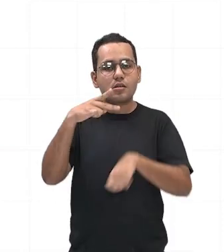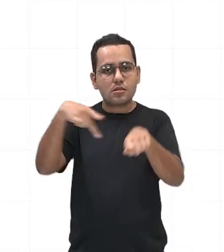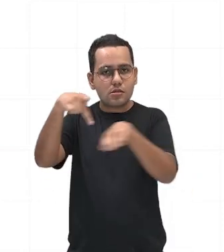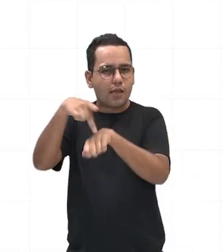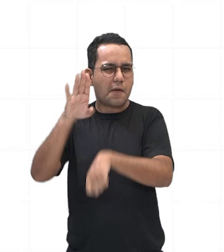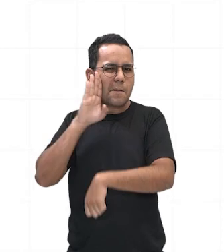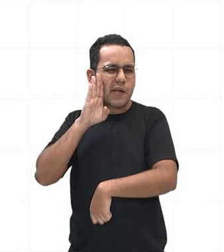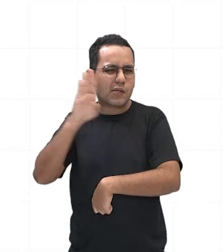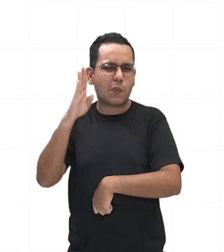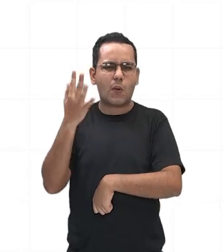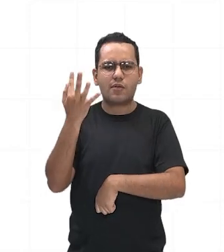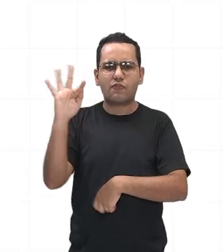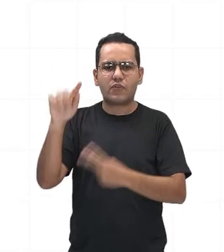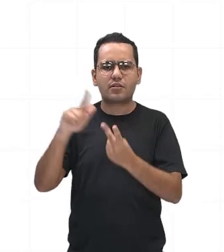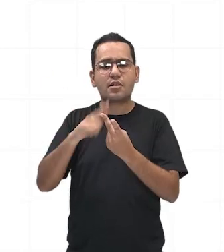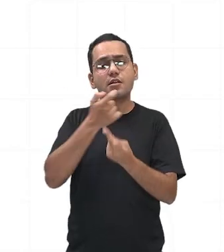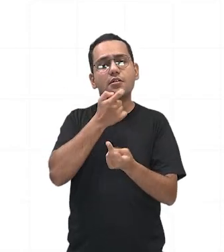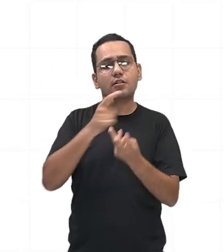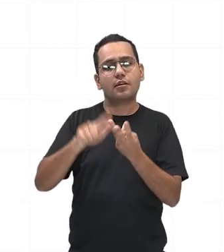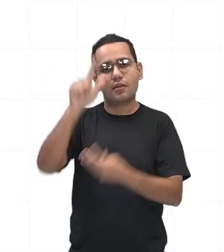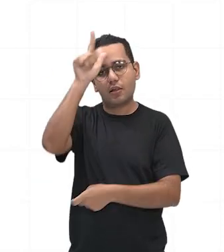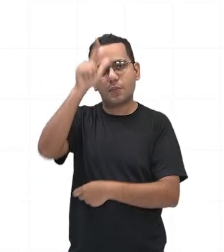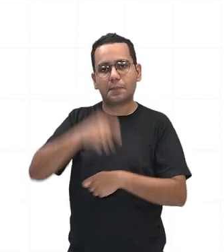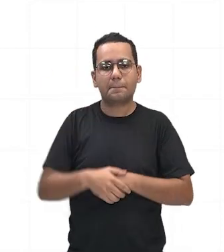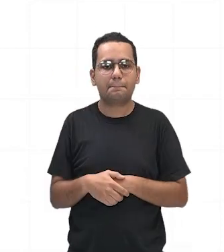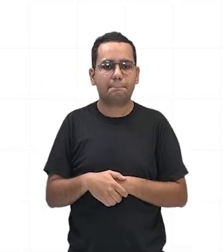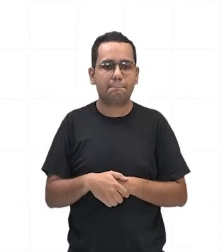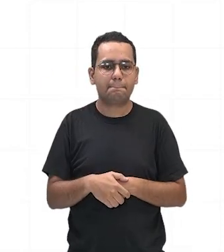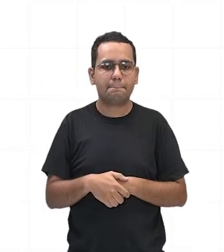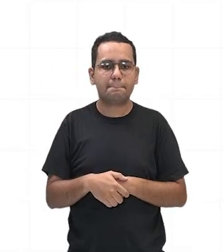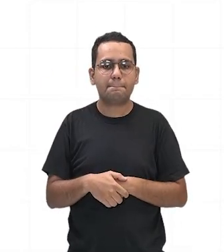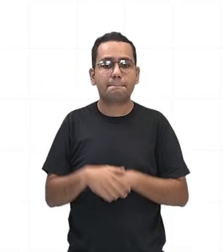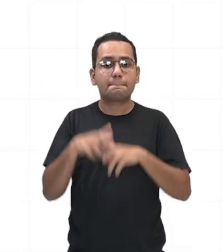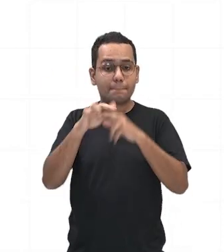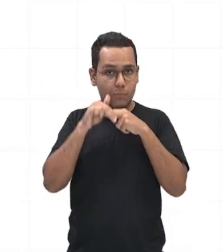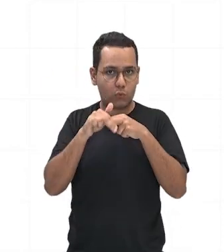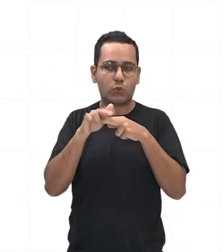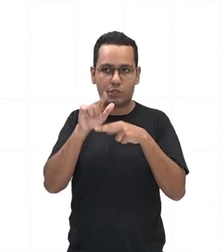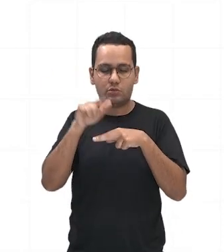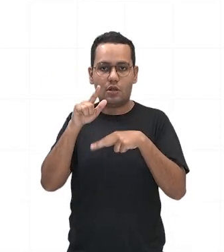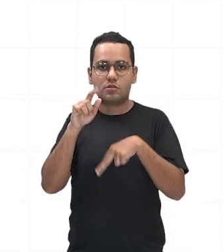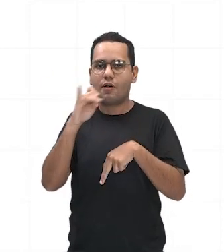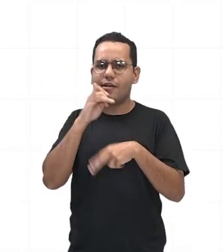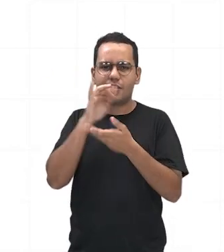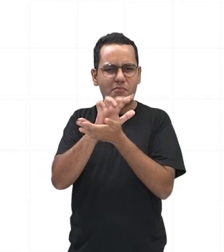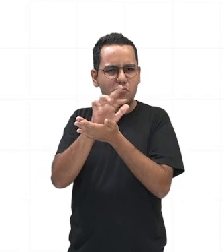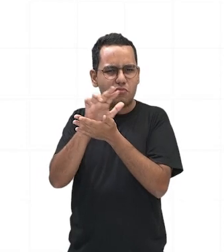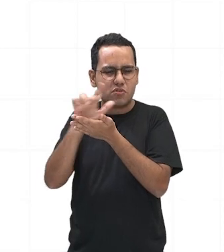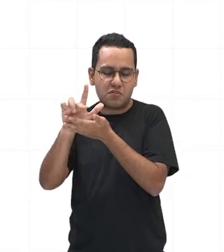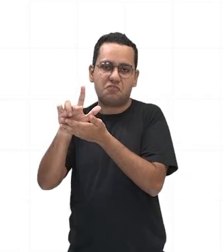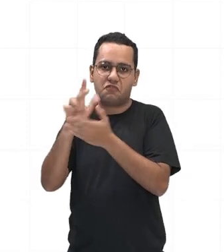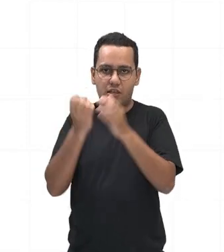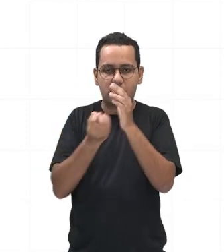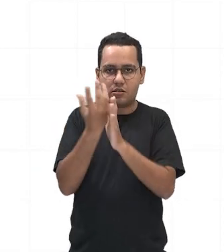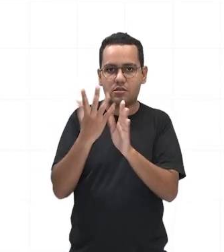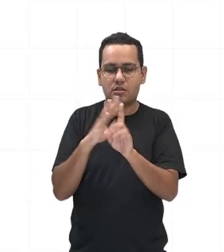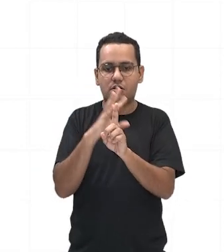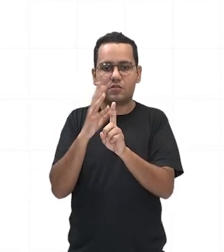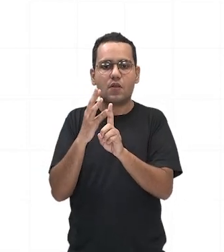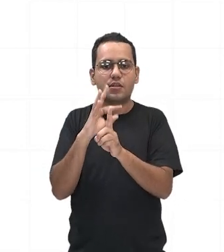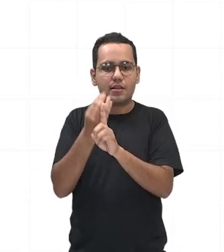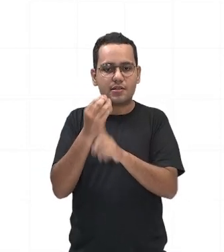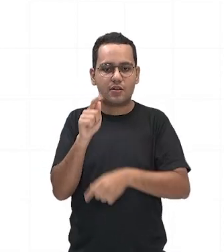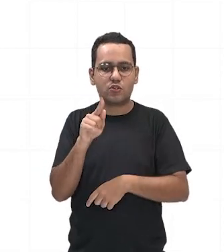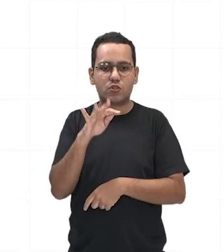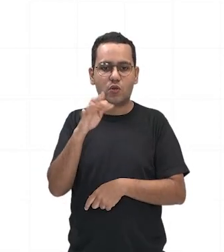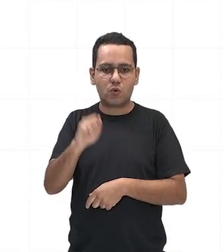a França, a Inglaterra e a Alemanha. São exemplos, então, dessa arte gótica. As catedrais de Chartres,